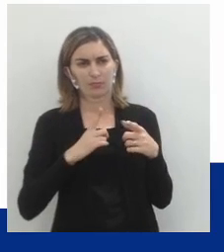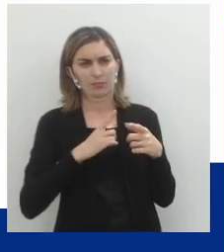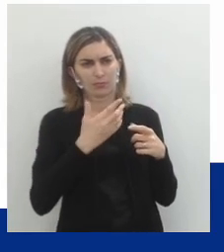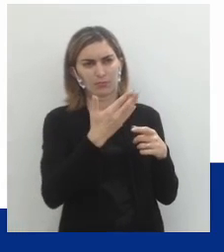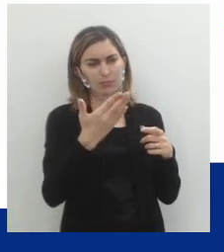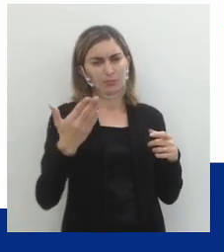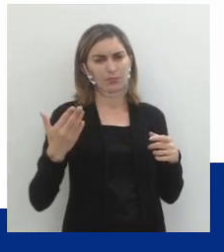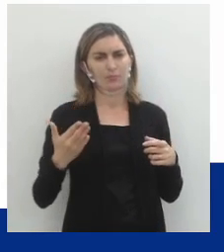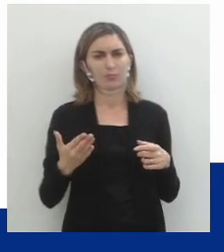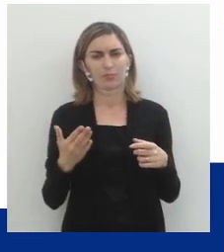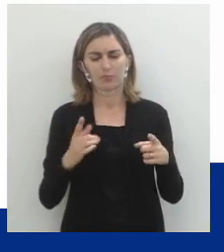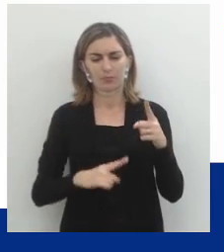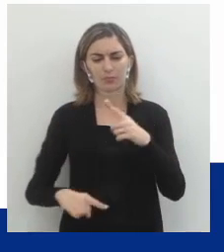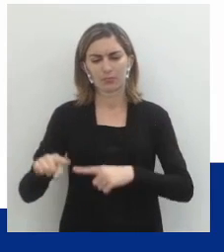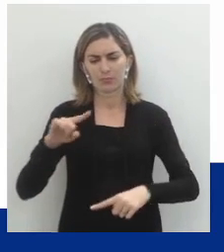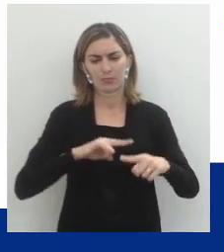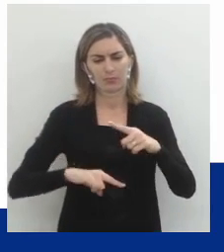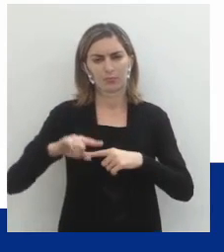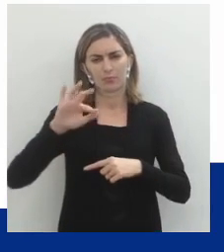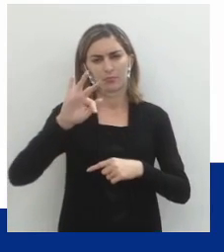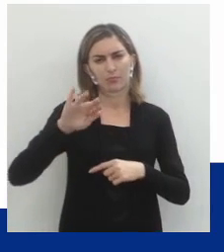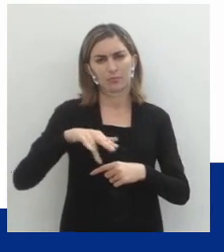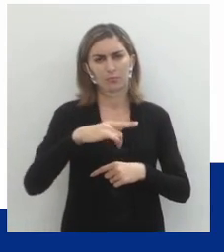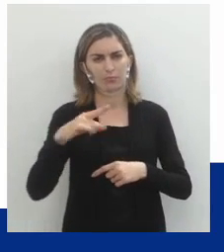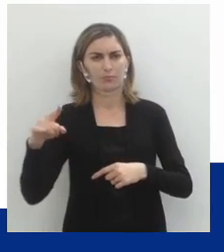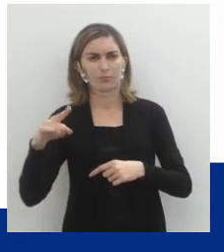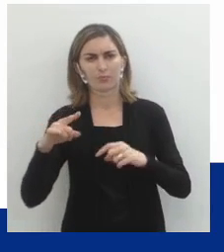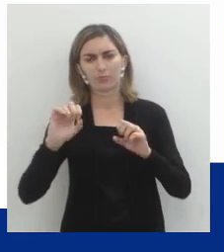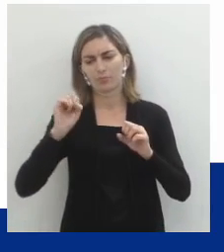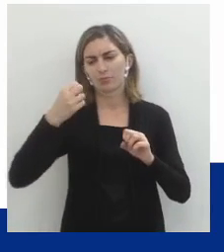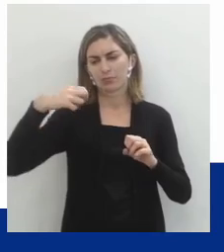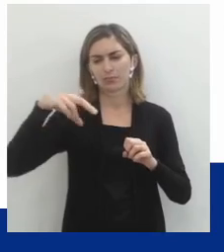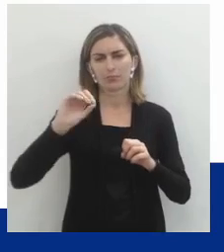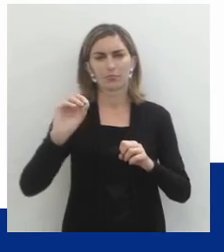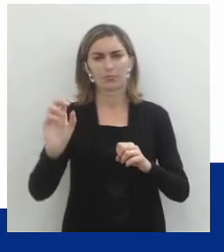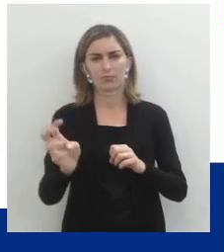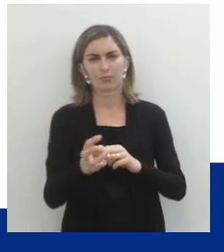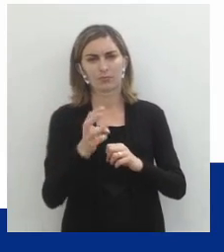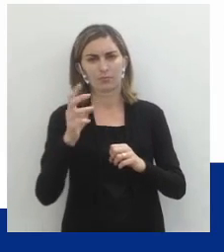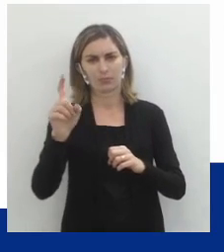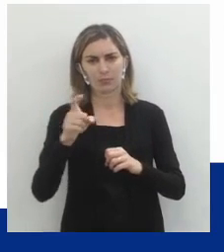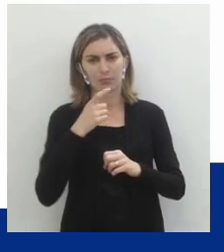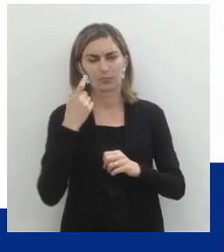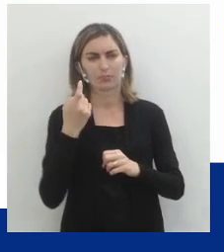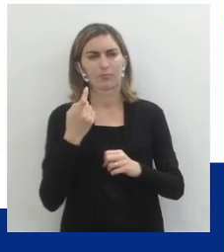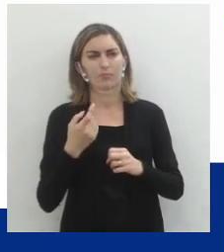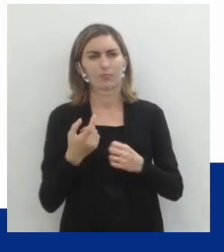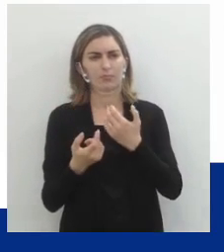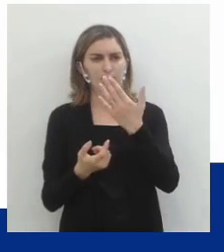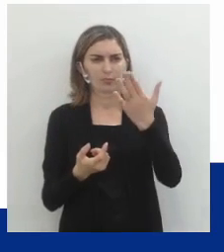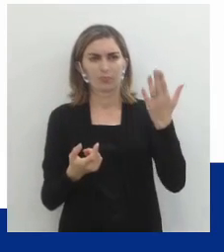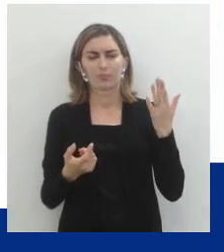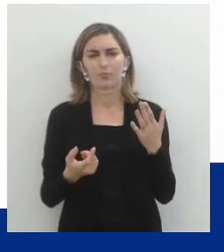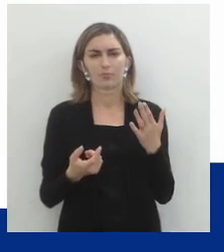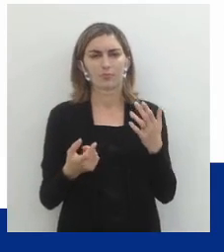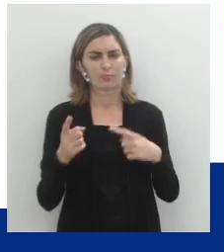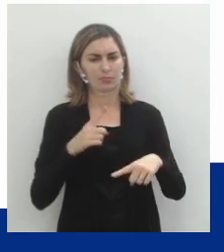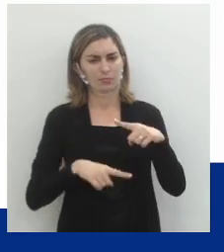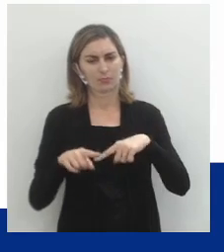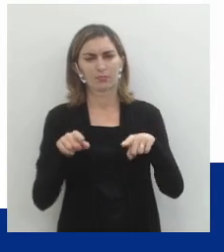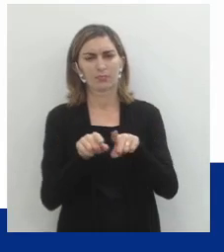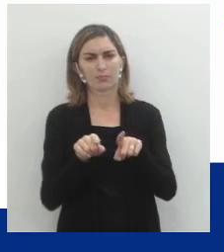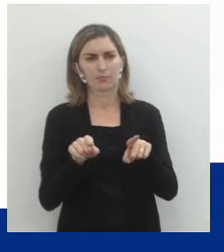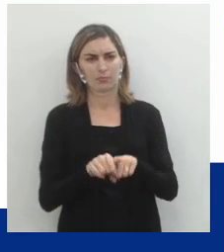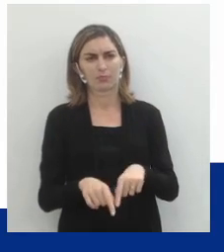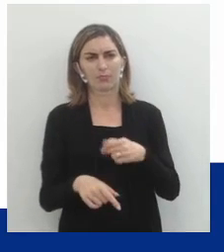exemplo, ó, o domínio da função seno de x é o conjunto real. O contradomínio também é o